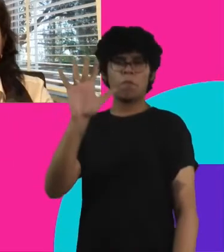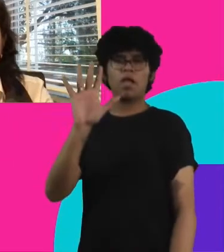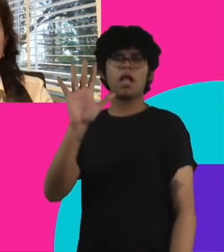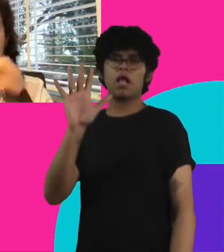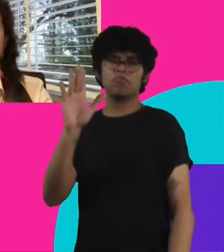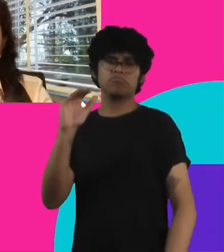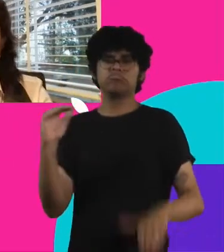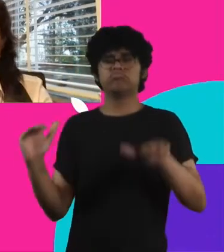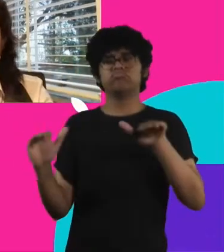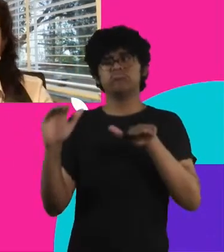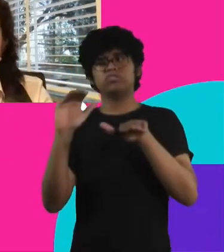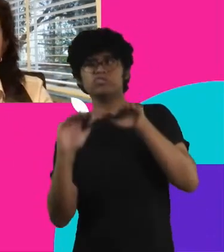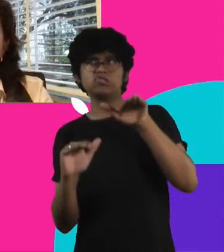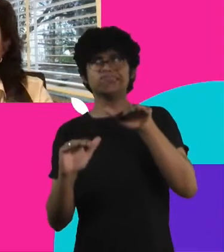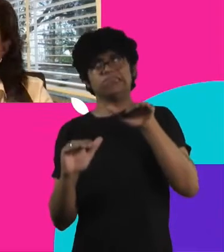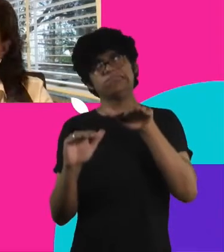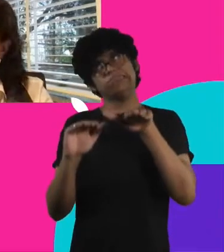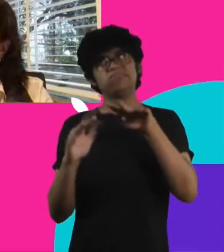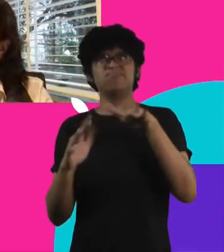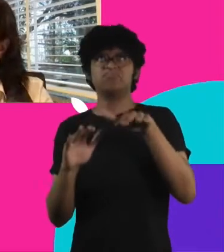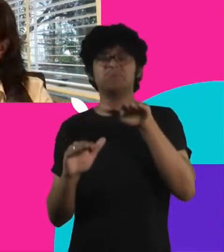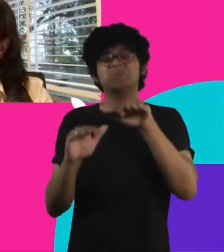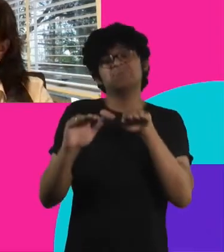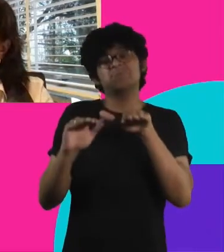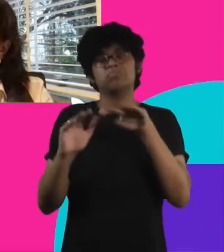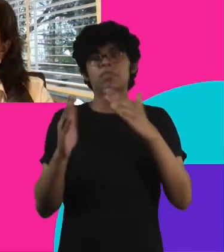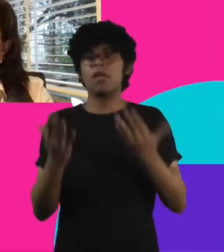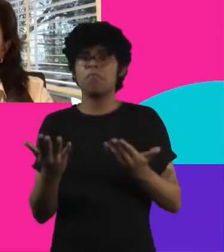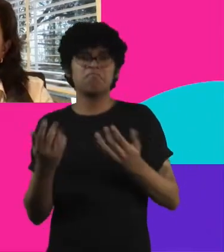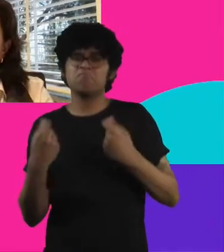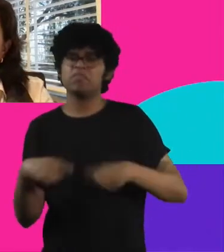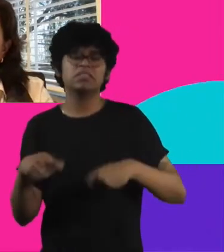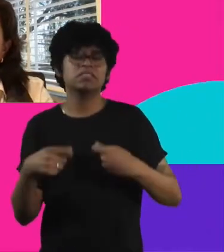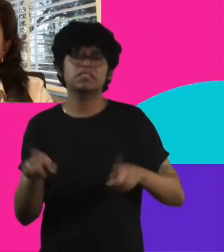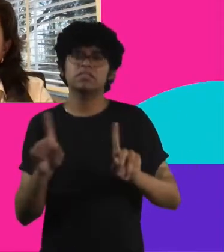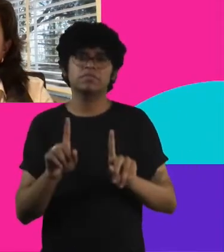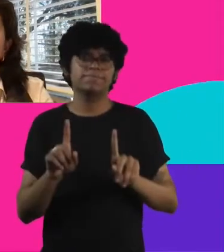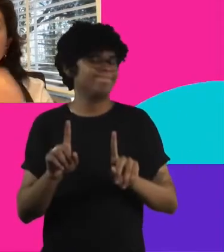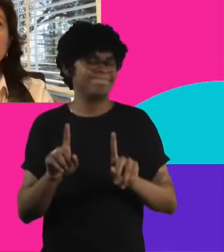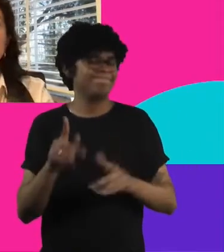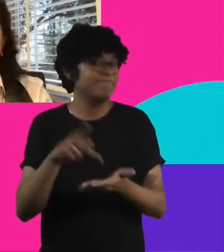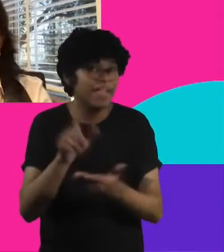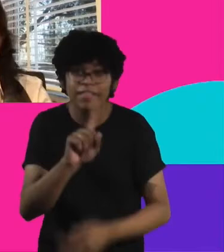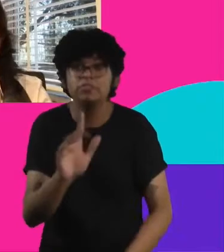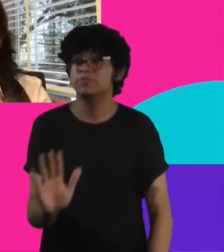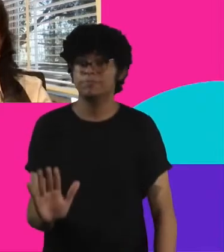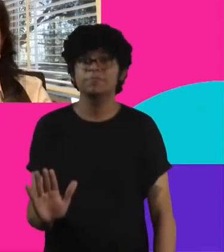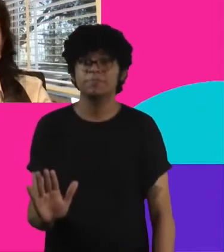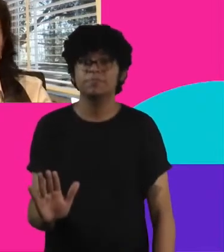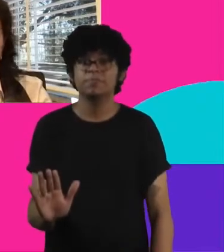desigualdade social é um pouco menor, de repente eu não tenho essa necessidade. E isso não é verdade, tá? Porque a